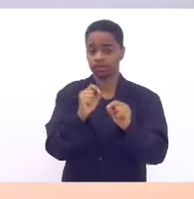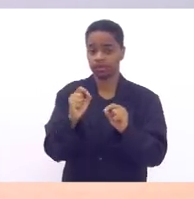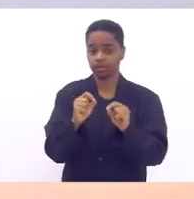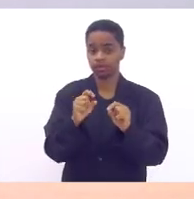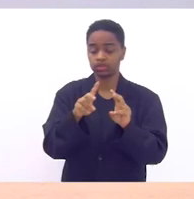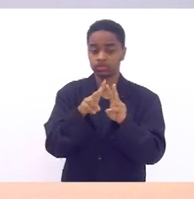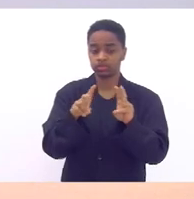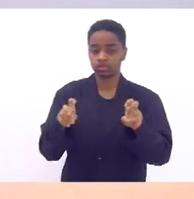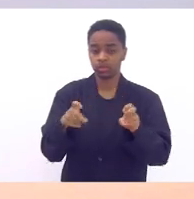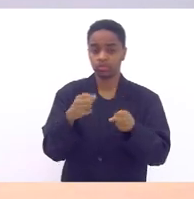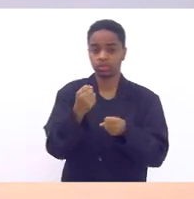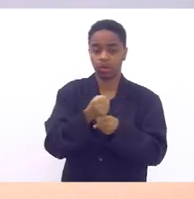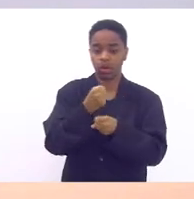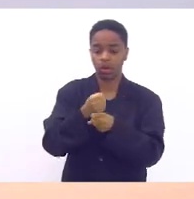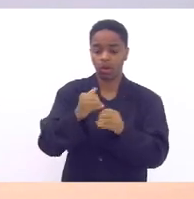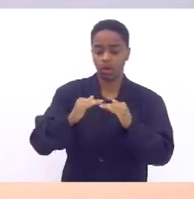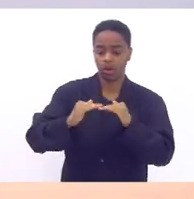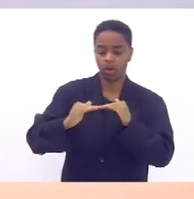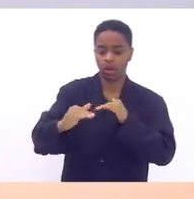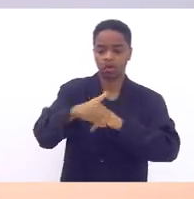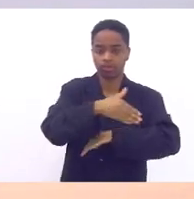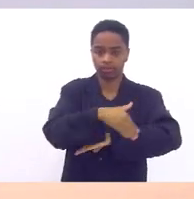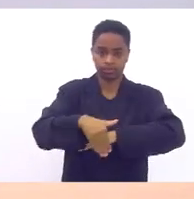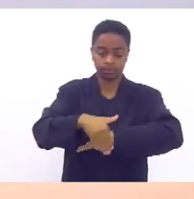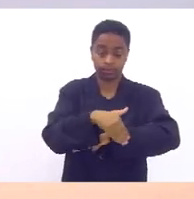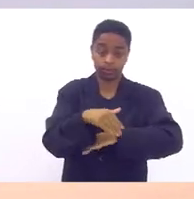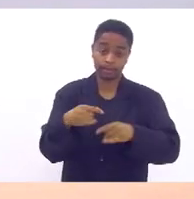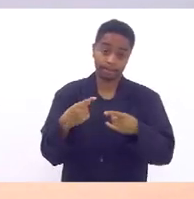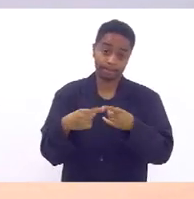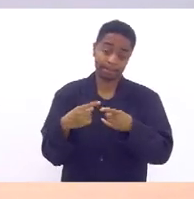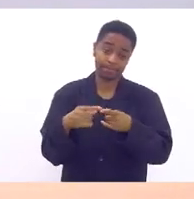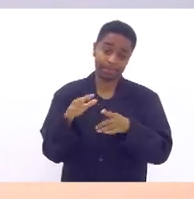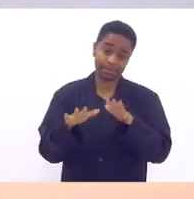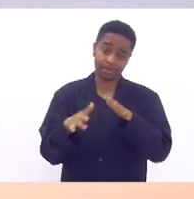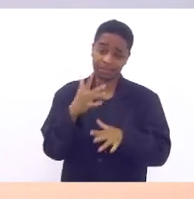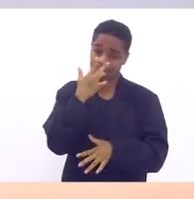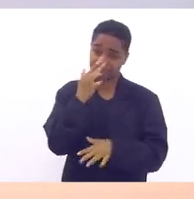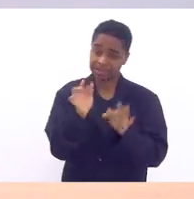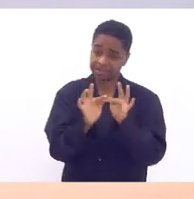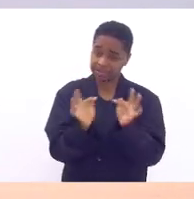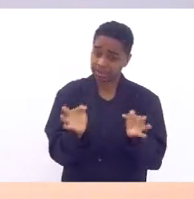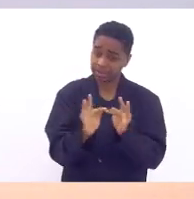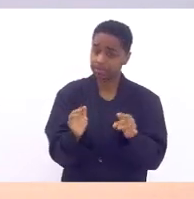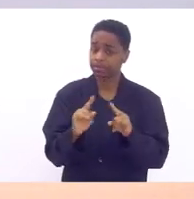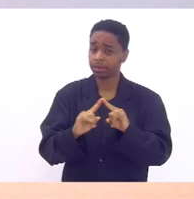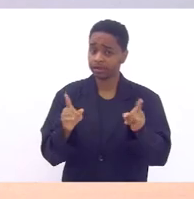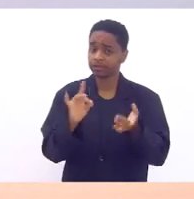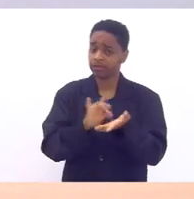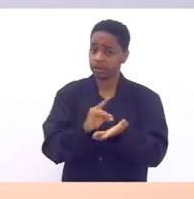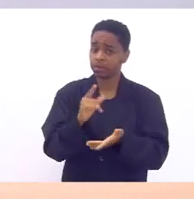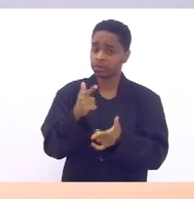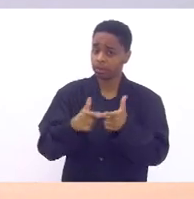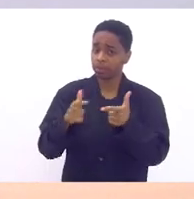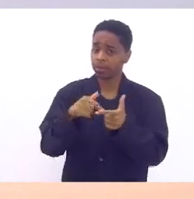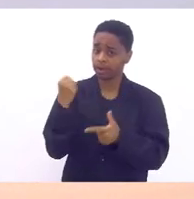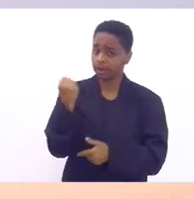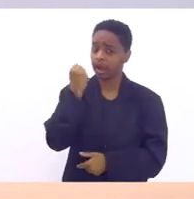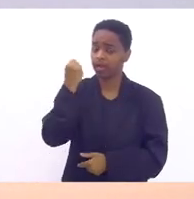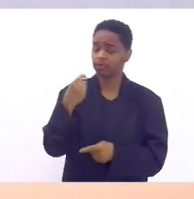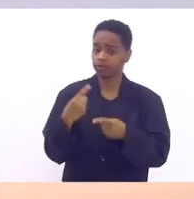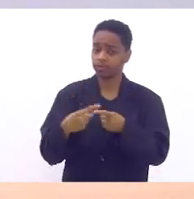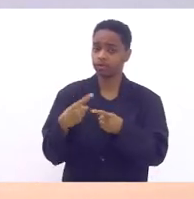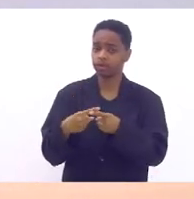asfalto a questão que não essa Pode parecer pequeno mas é um problema extremamente Sério que